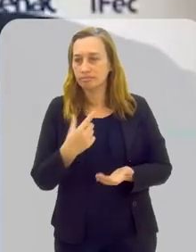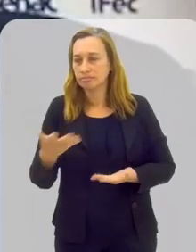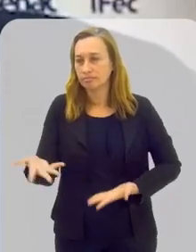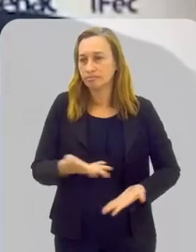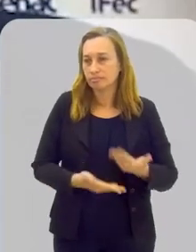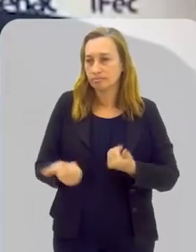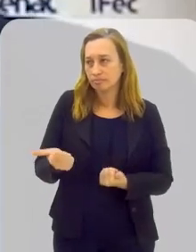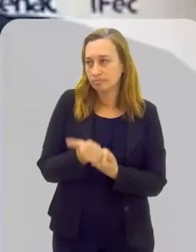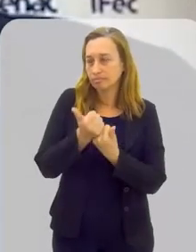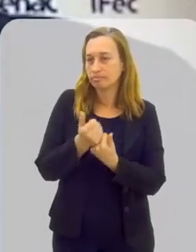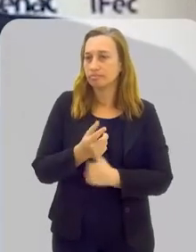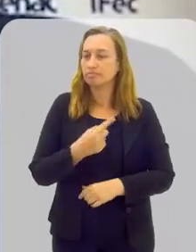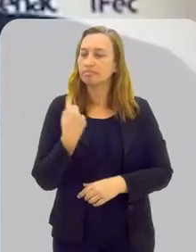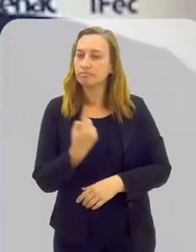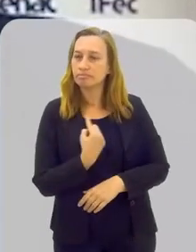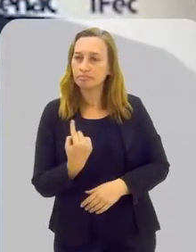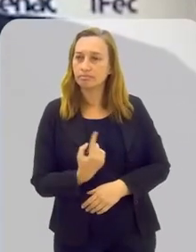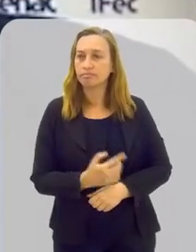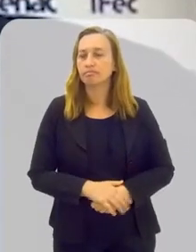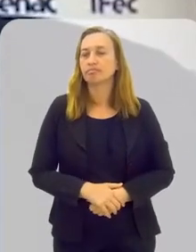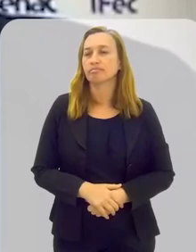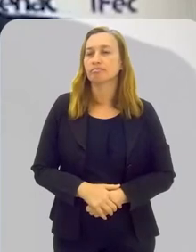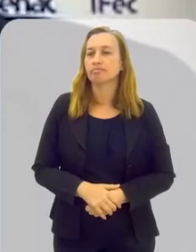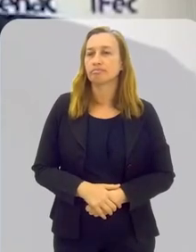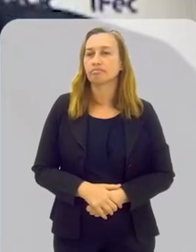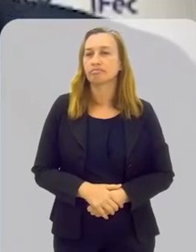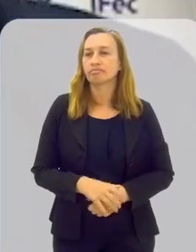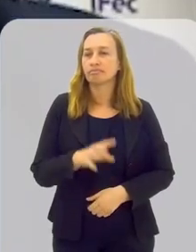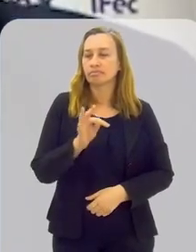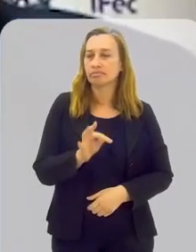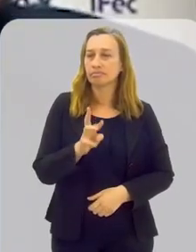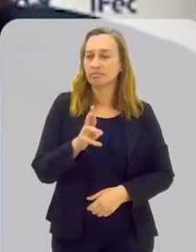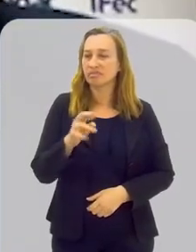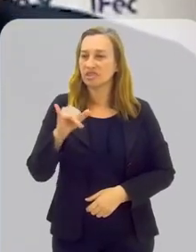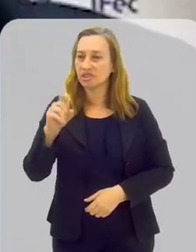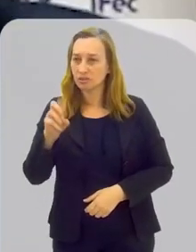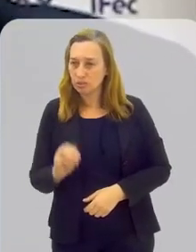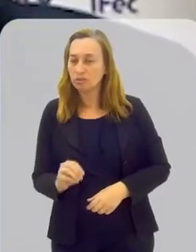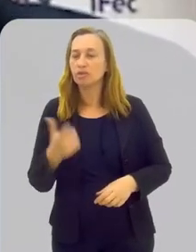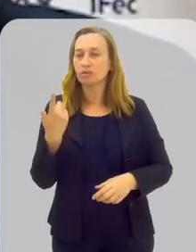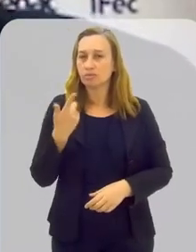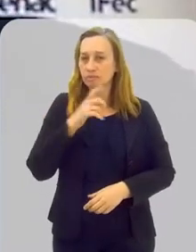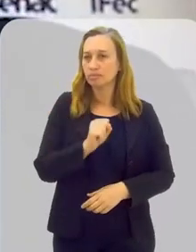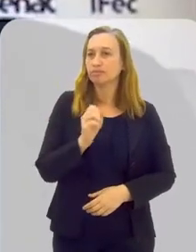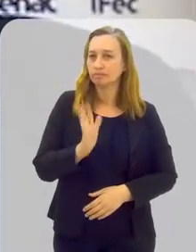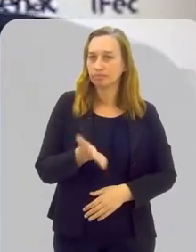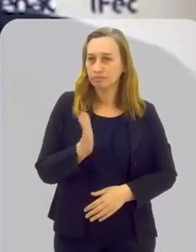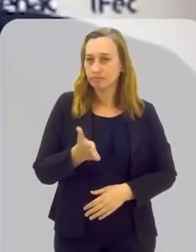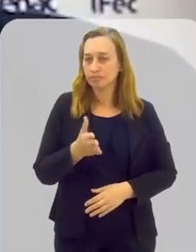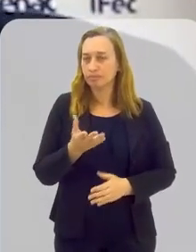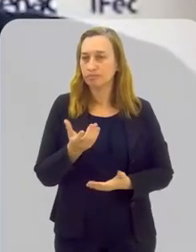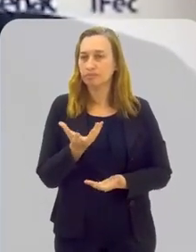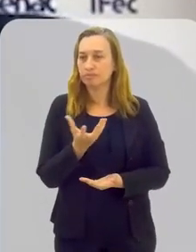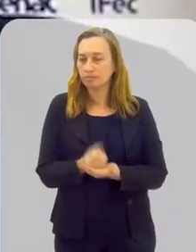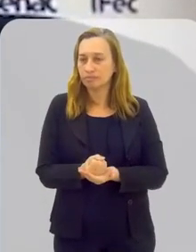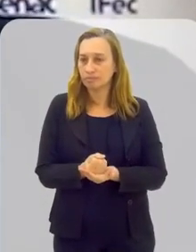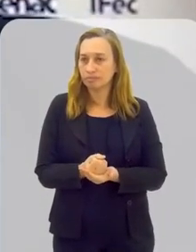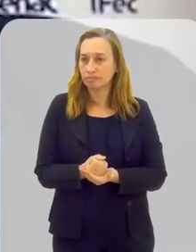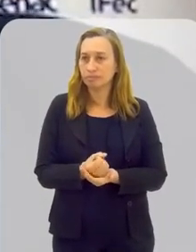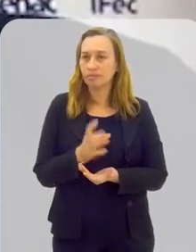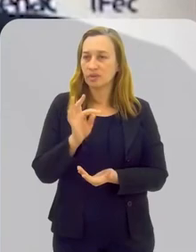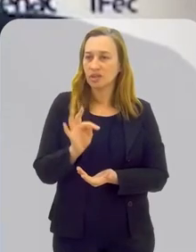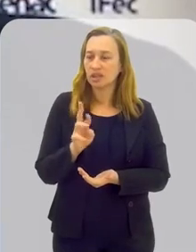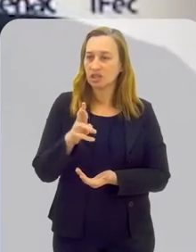como eu te falei essa reciclafarma que foi uma parceria Nossa Kombi e a triciclo abre par comprou